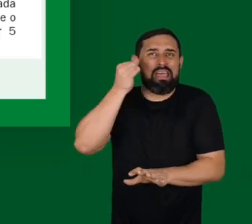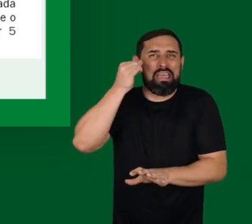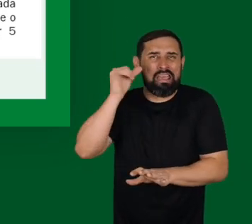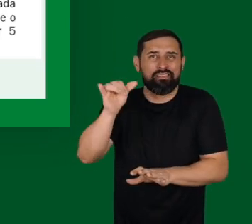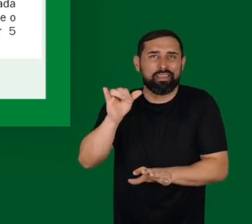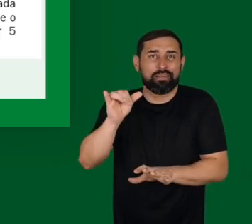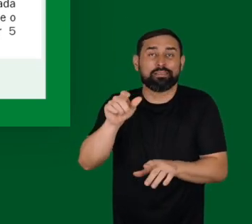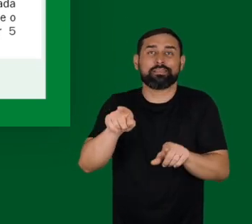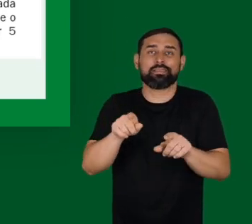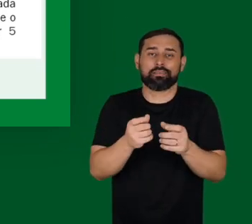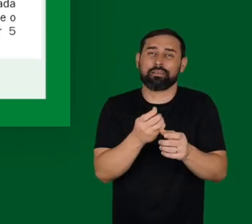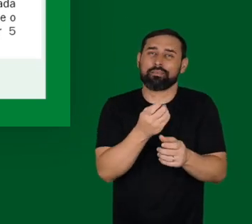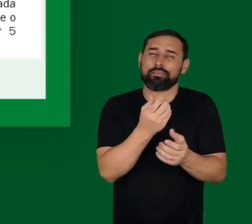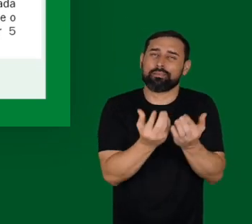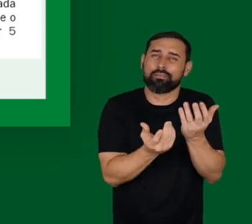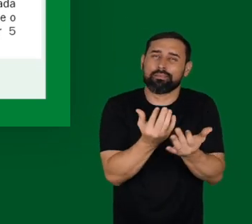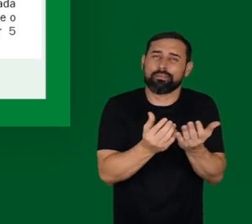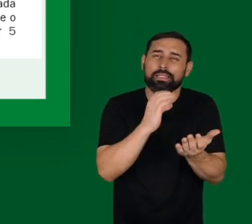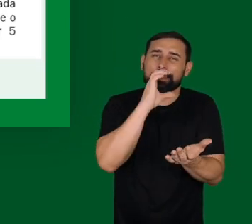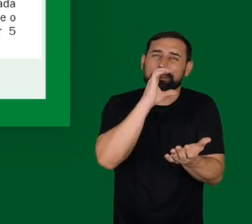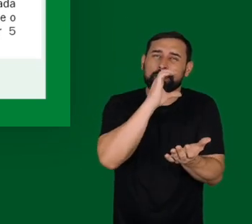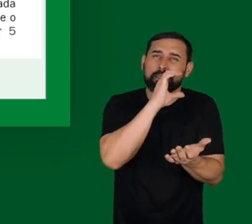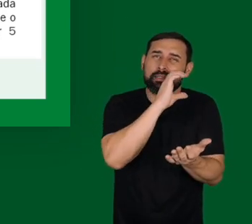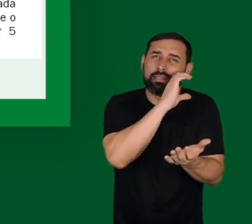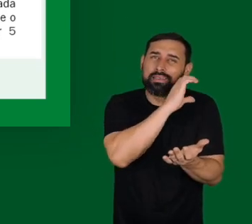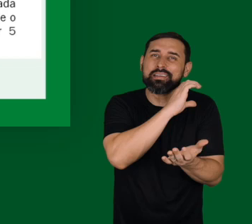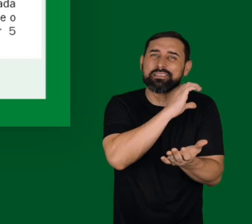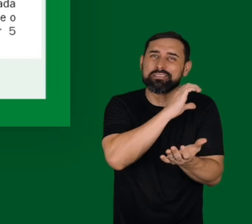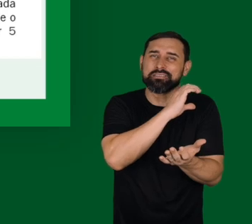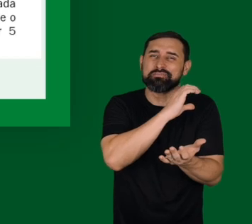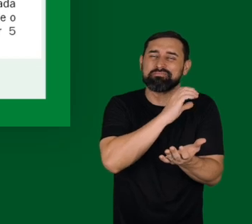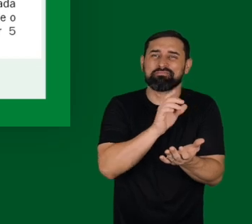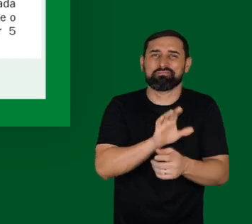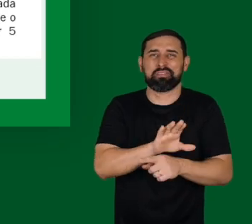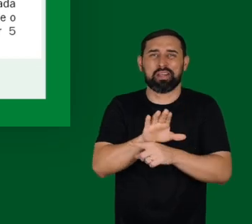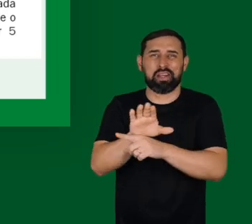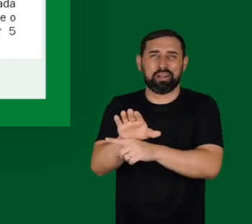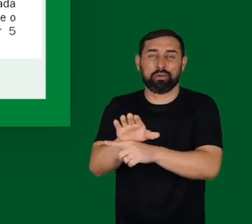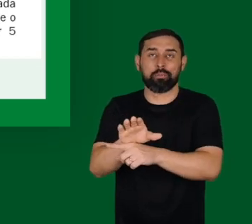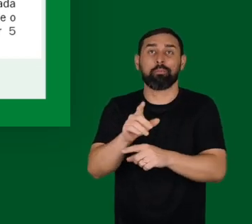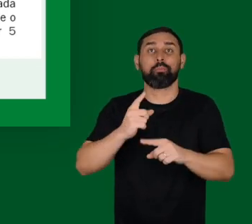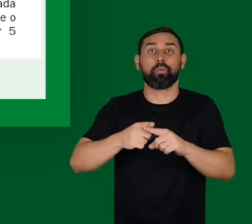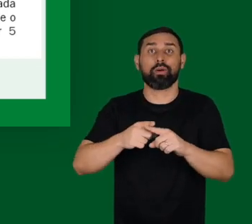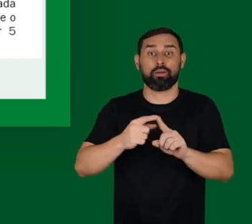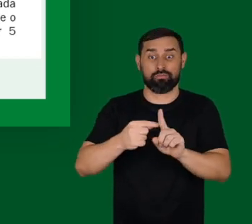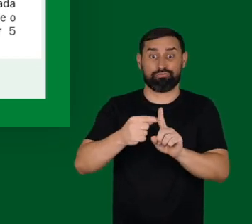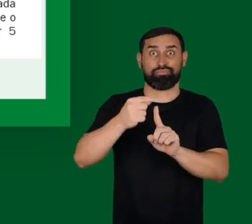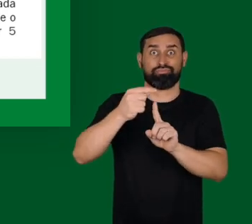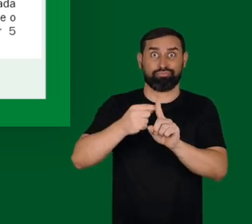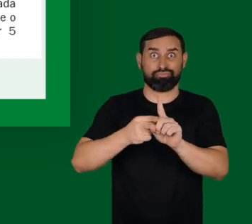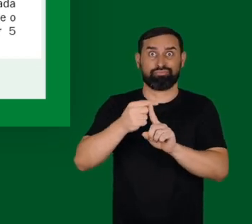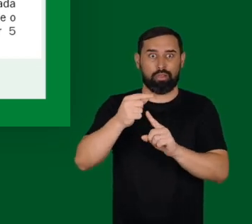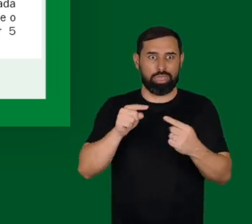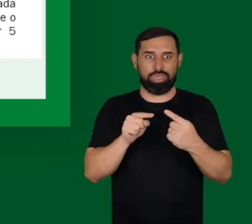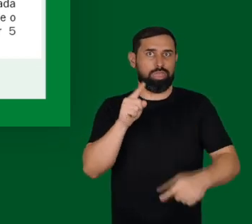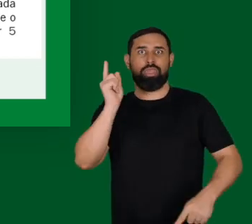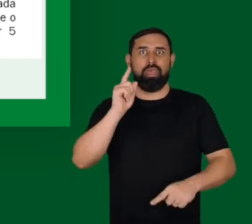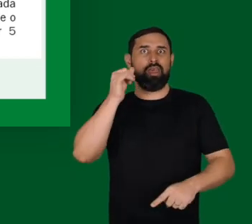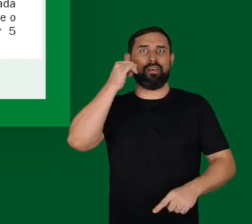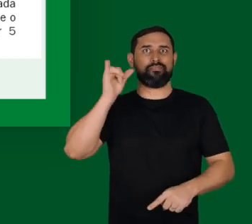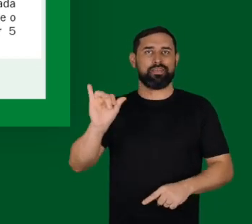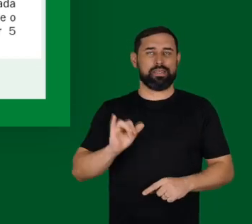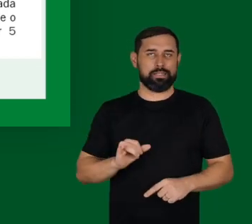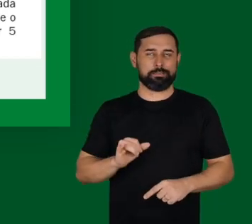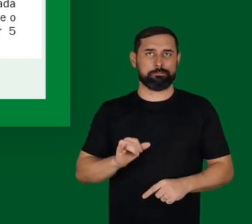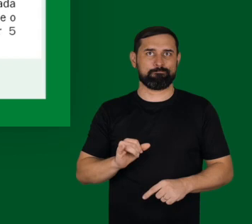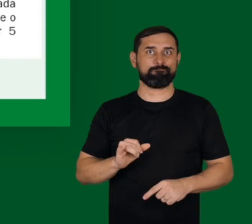fazer compressa gelada com álcool, a água deve ser morta ou em temperatura inferior à que está do banho, né? Para evitar os choques